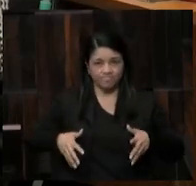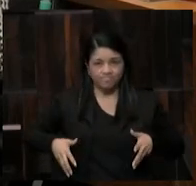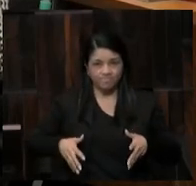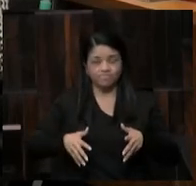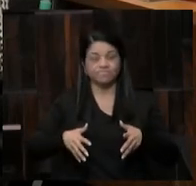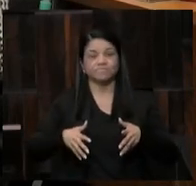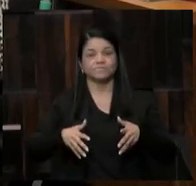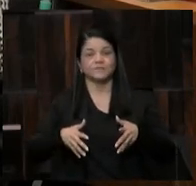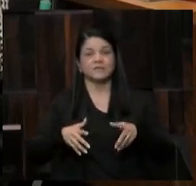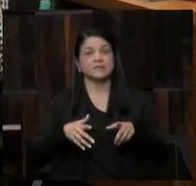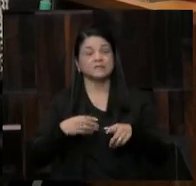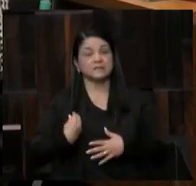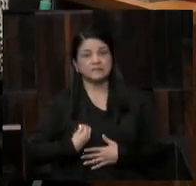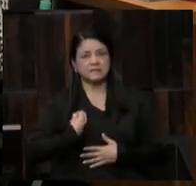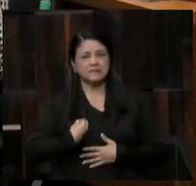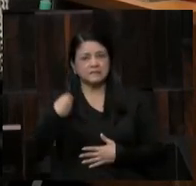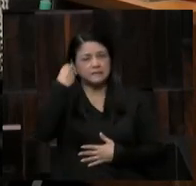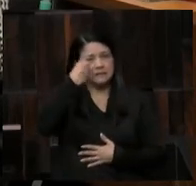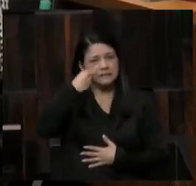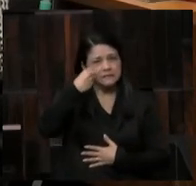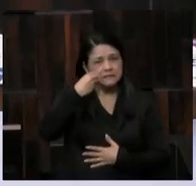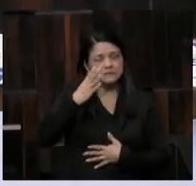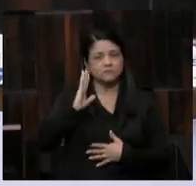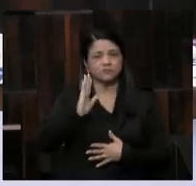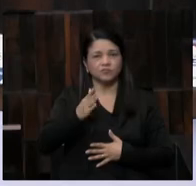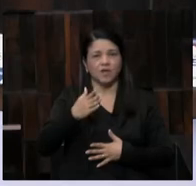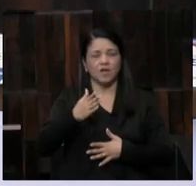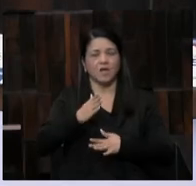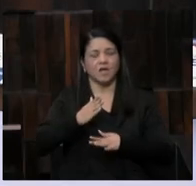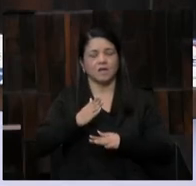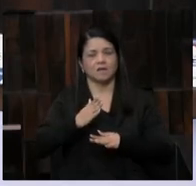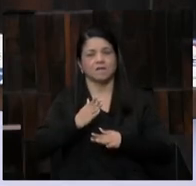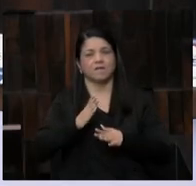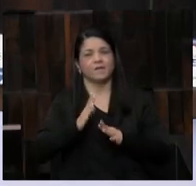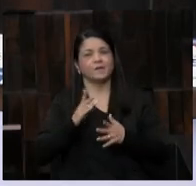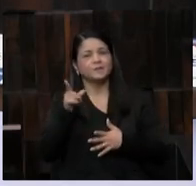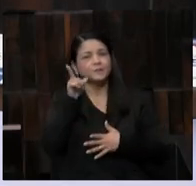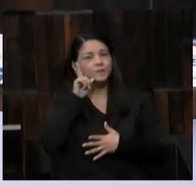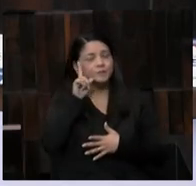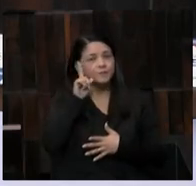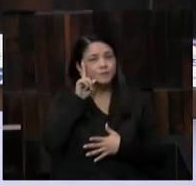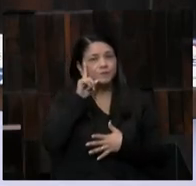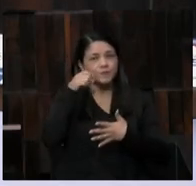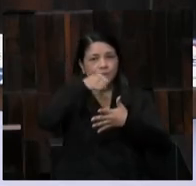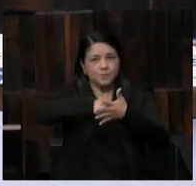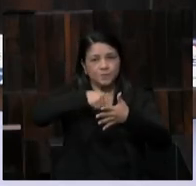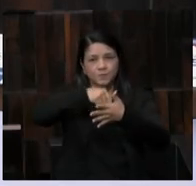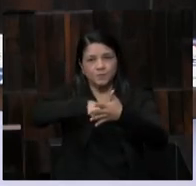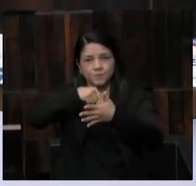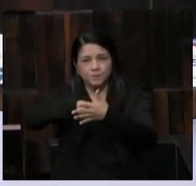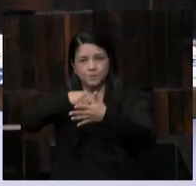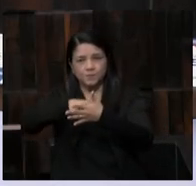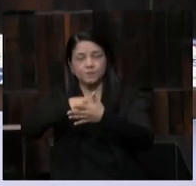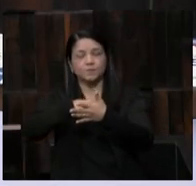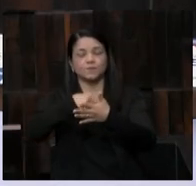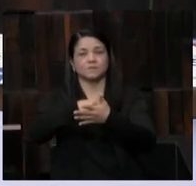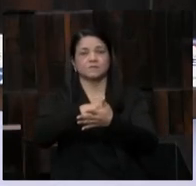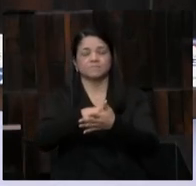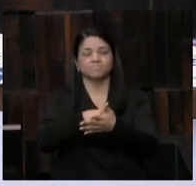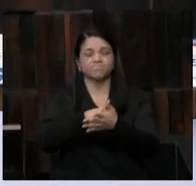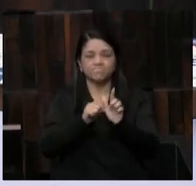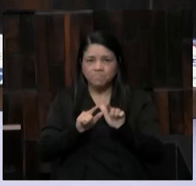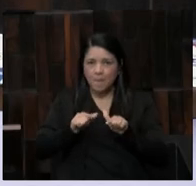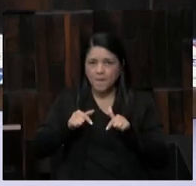que vivencia na carne, né, o dia a dia, essa luta, e é uma grande guerreira, uma